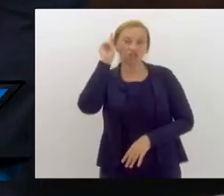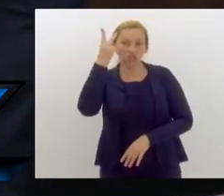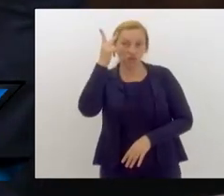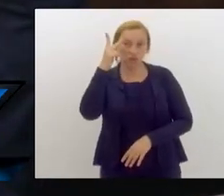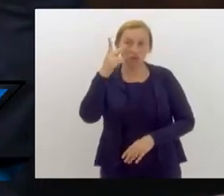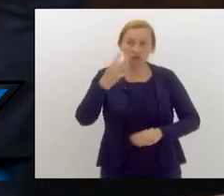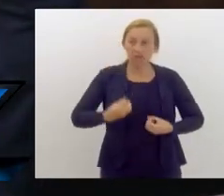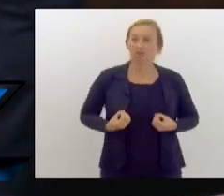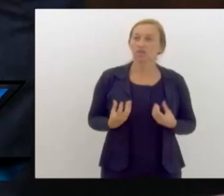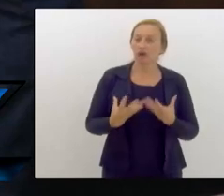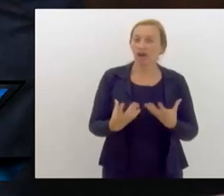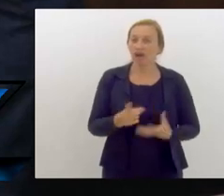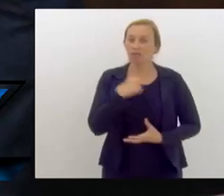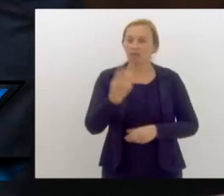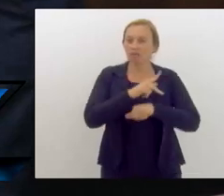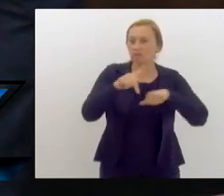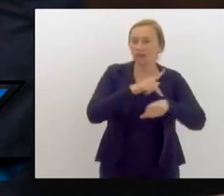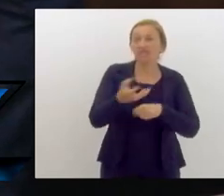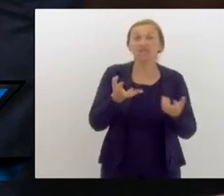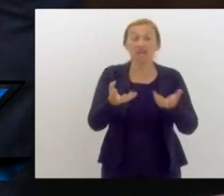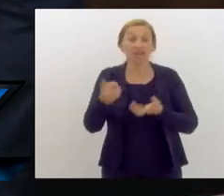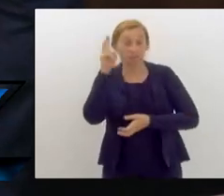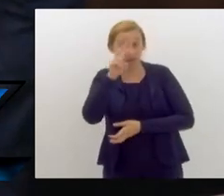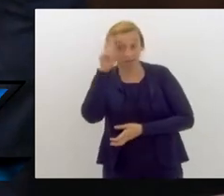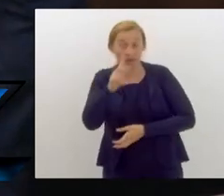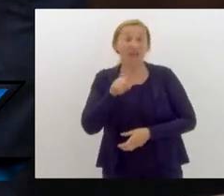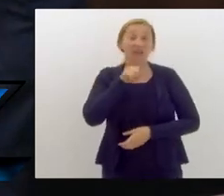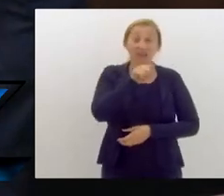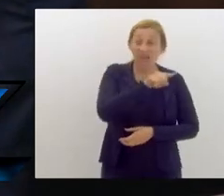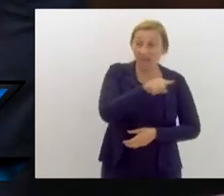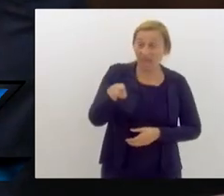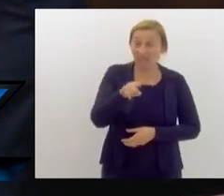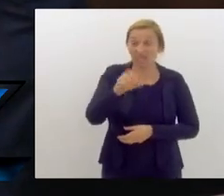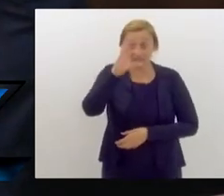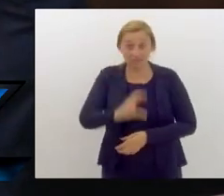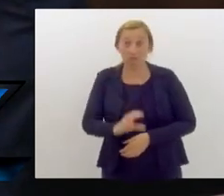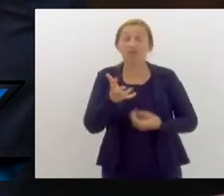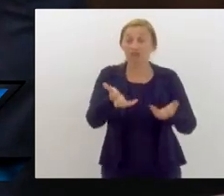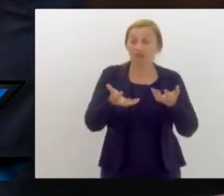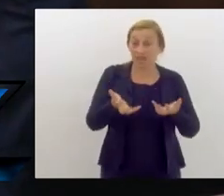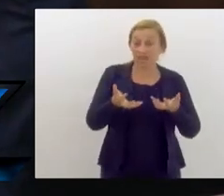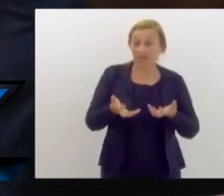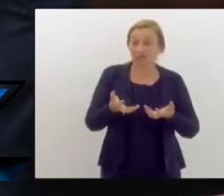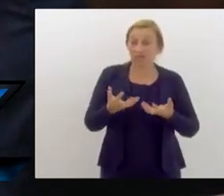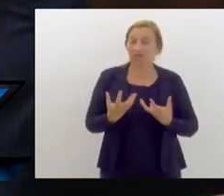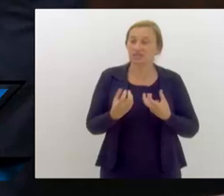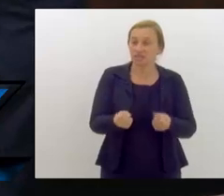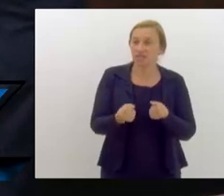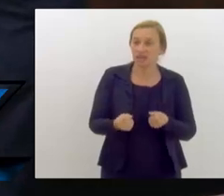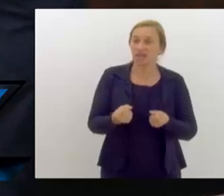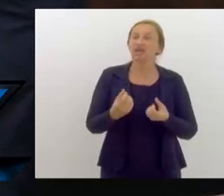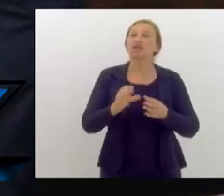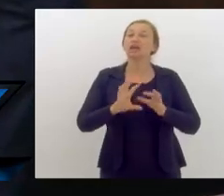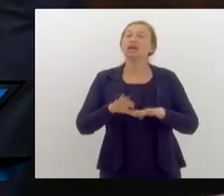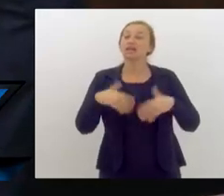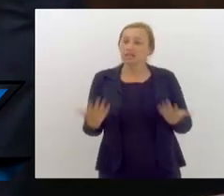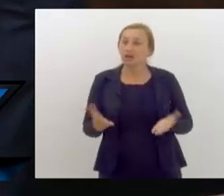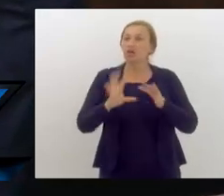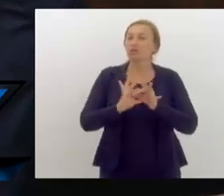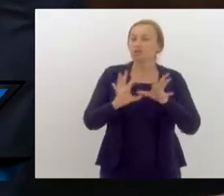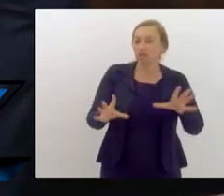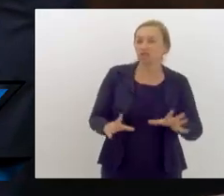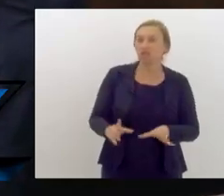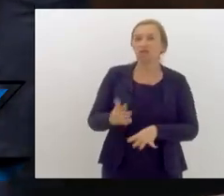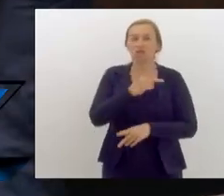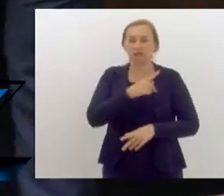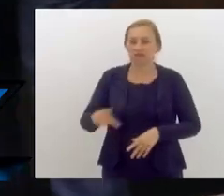que se doaram para o nosso país que a gente quer relembrar é esse civismo que a gente quer resgatar então eu deixo aqui enquanto o presidente